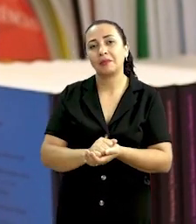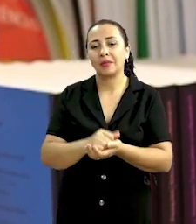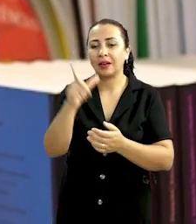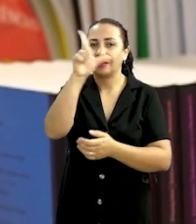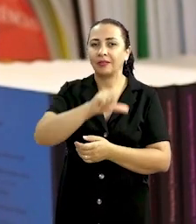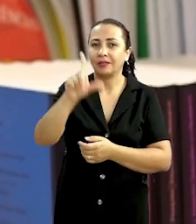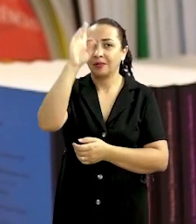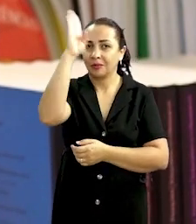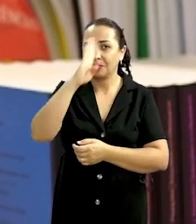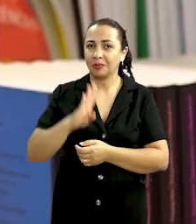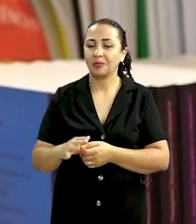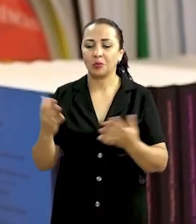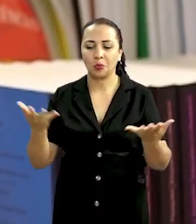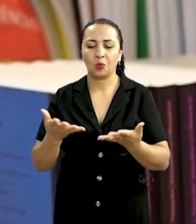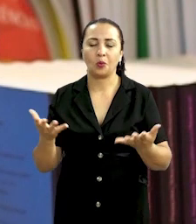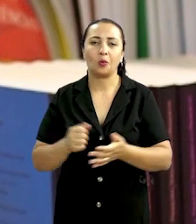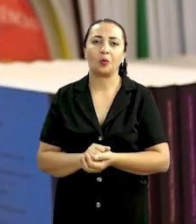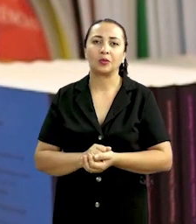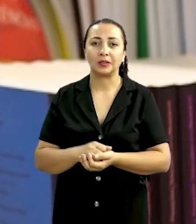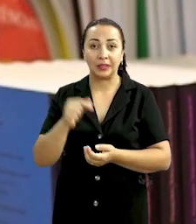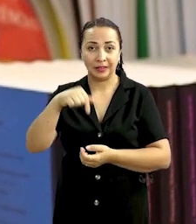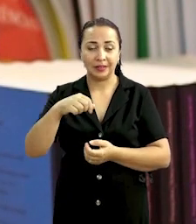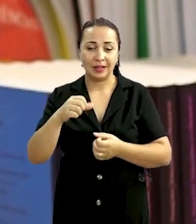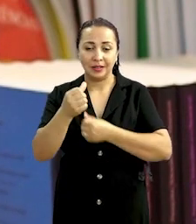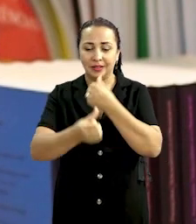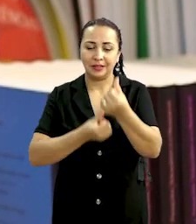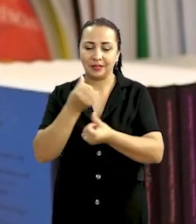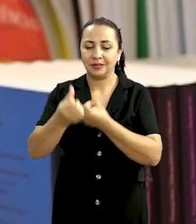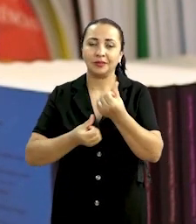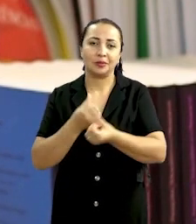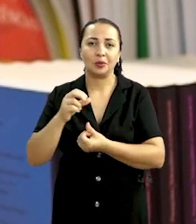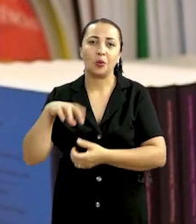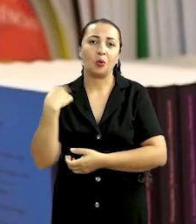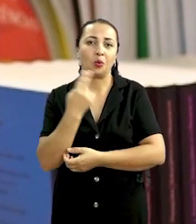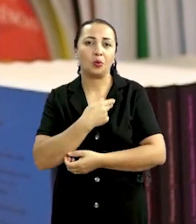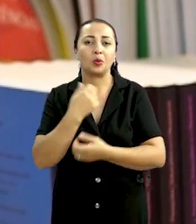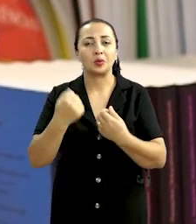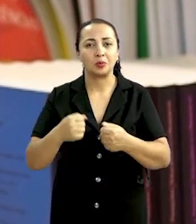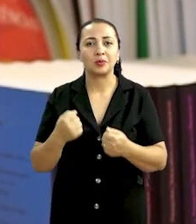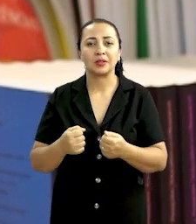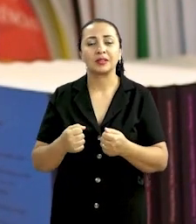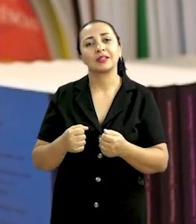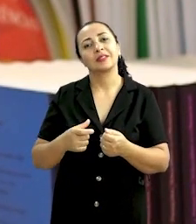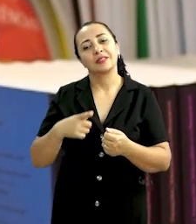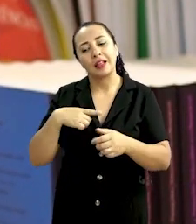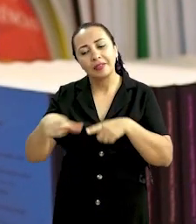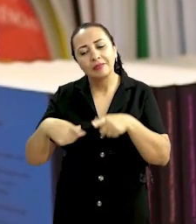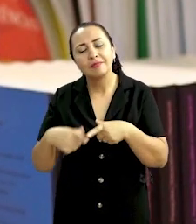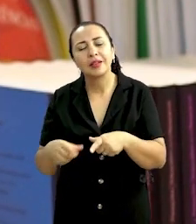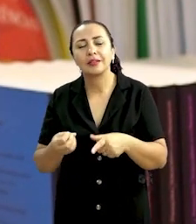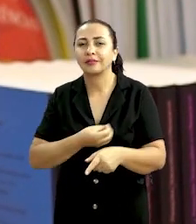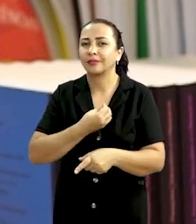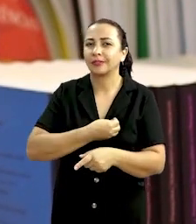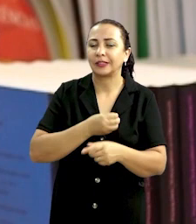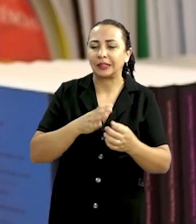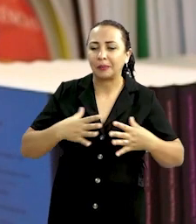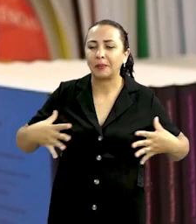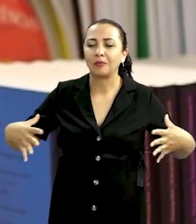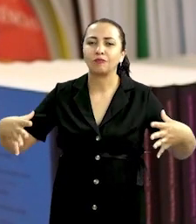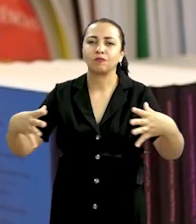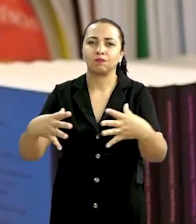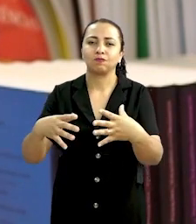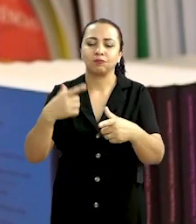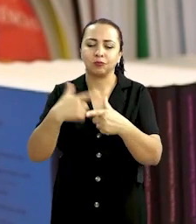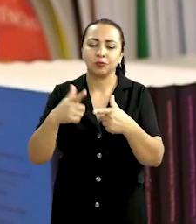para a literatura brasileira hoje, né, nesse século que a gente precisa dar conta dessas